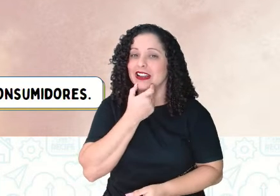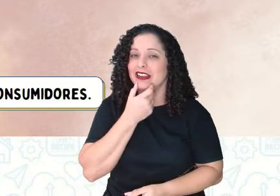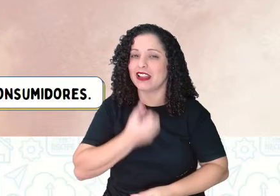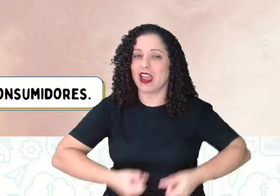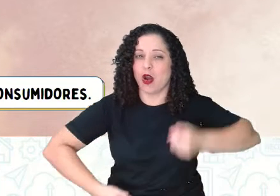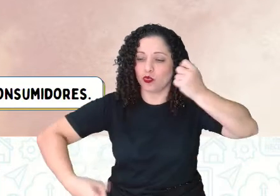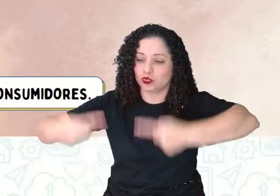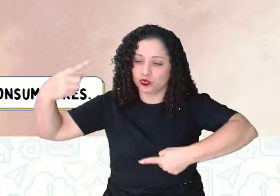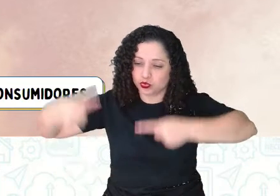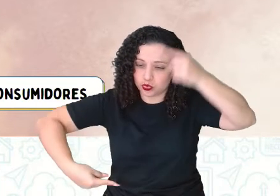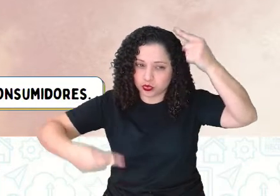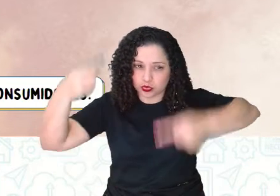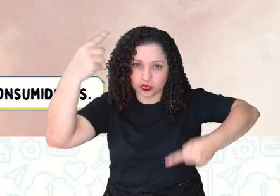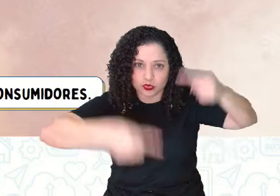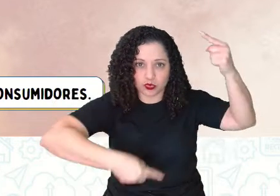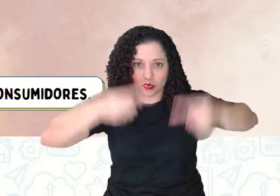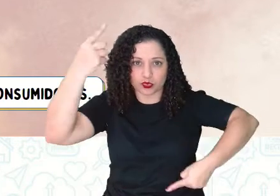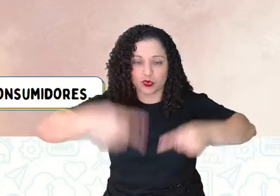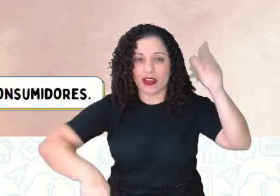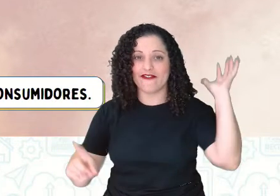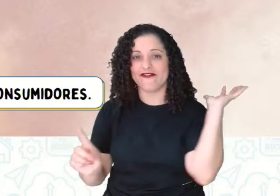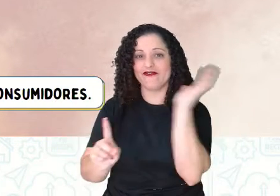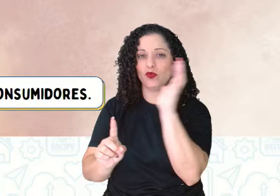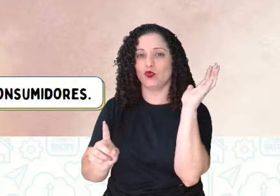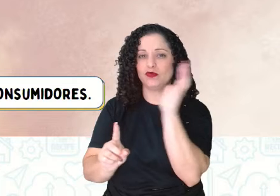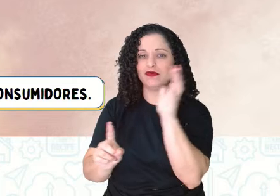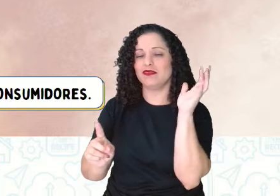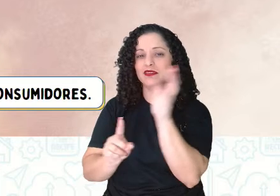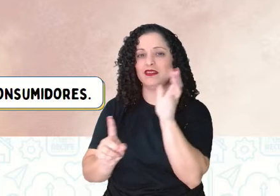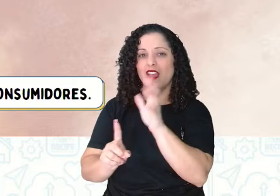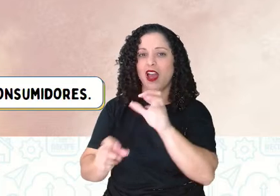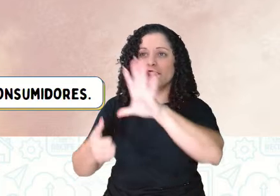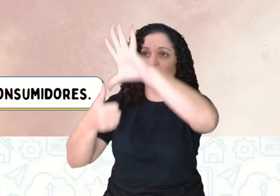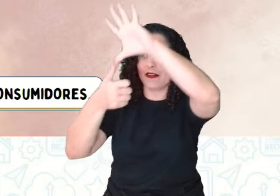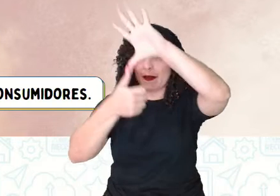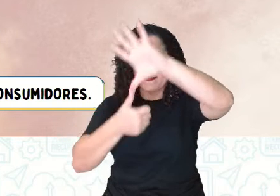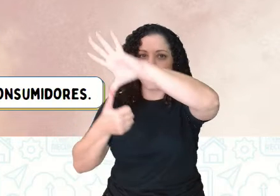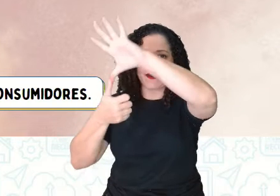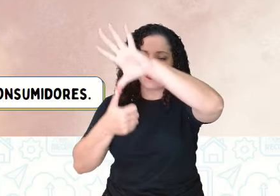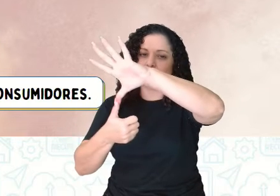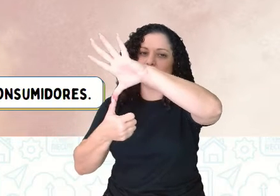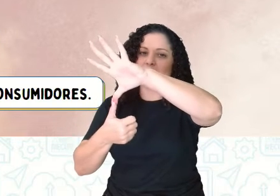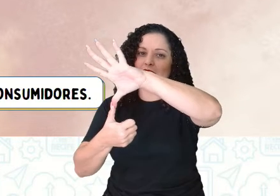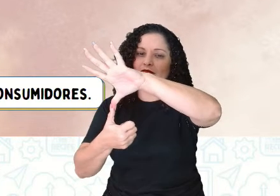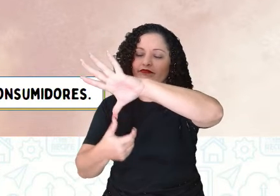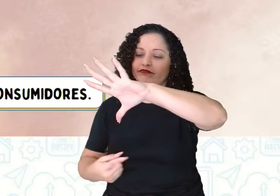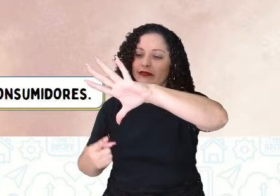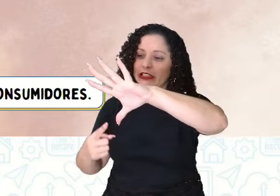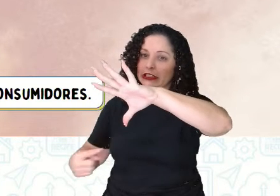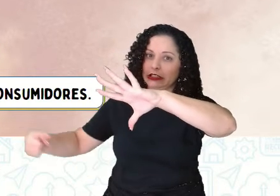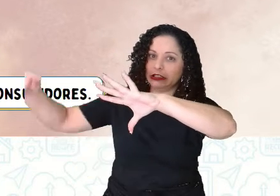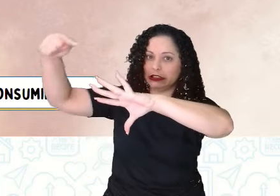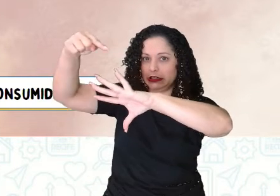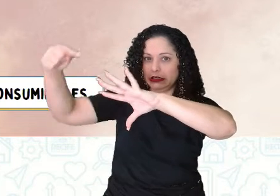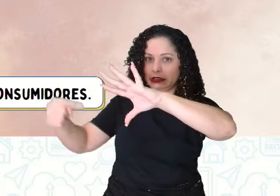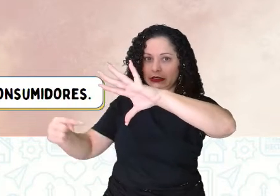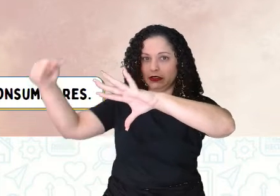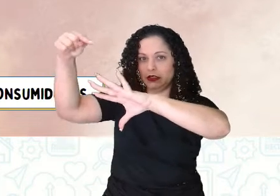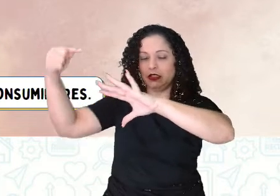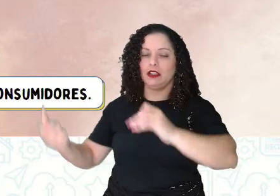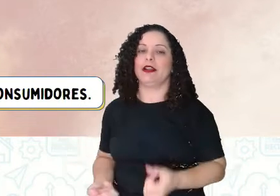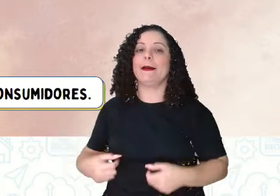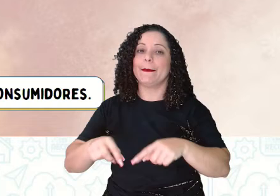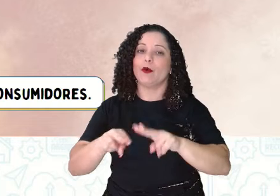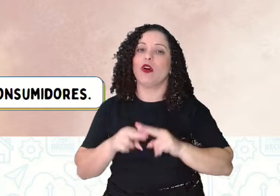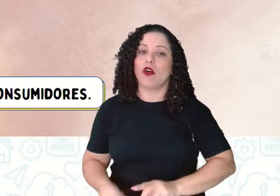envolveu tinham reflexos no continente americano, né? Porque aí começou não só a metrópole,